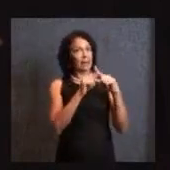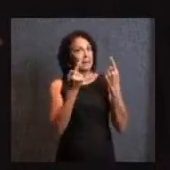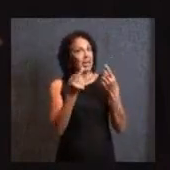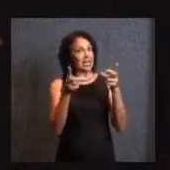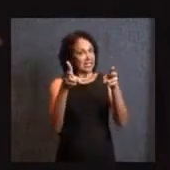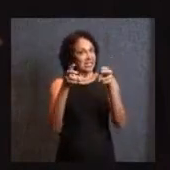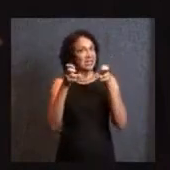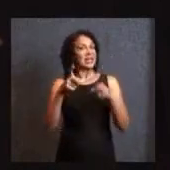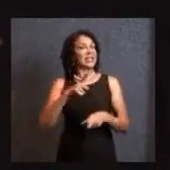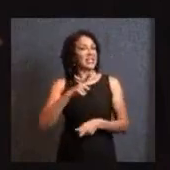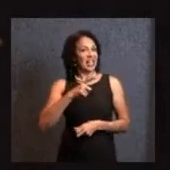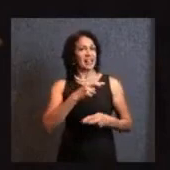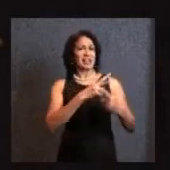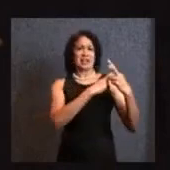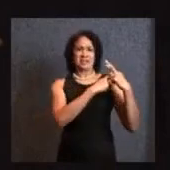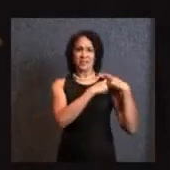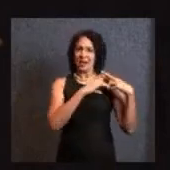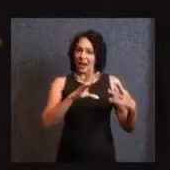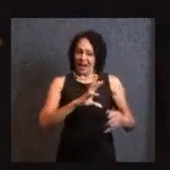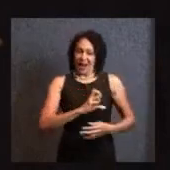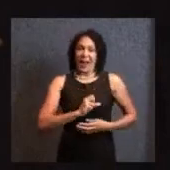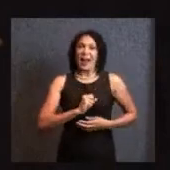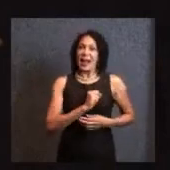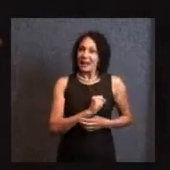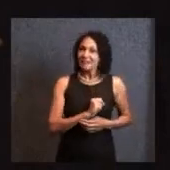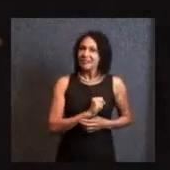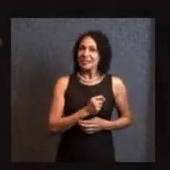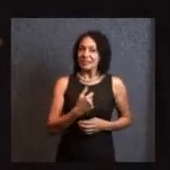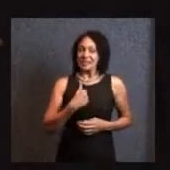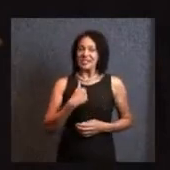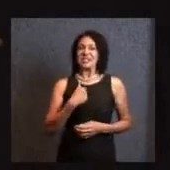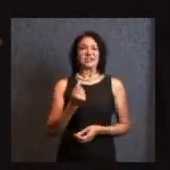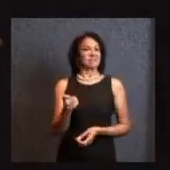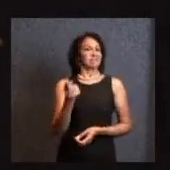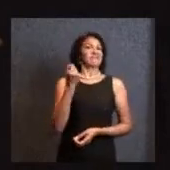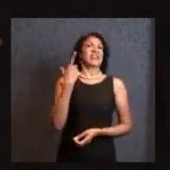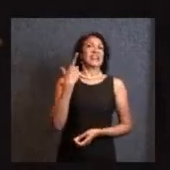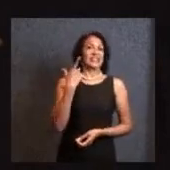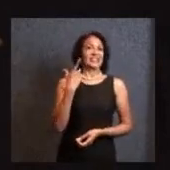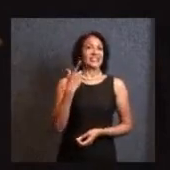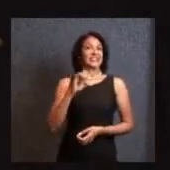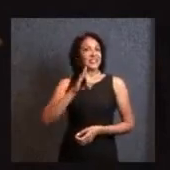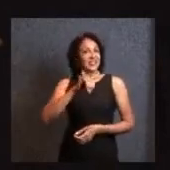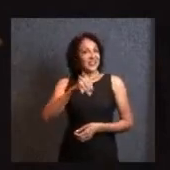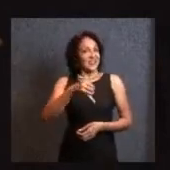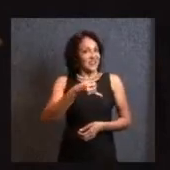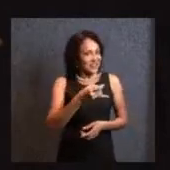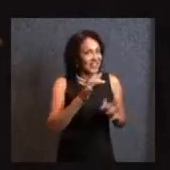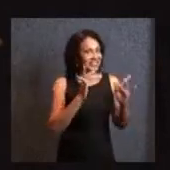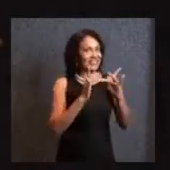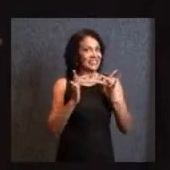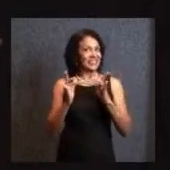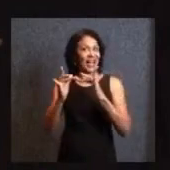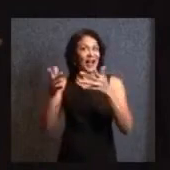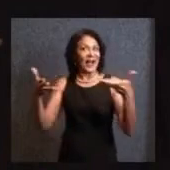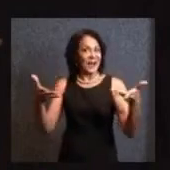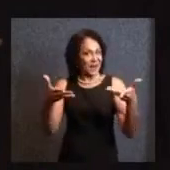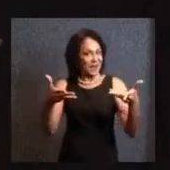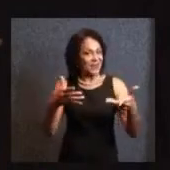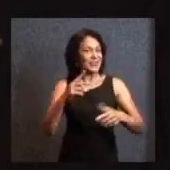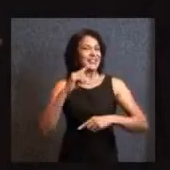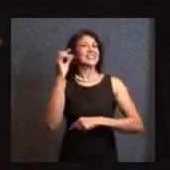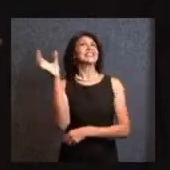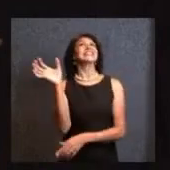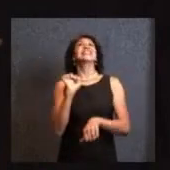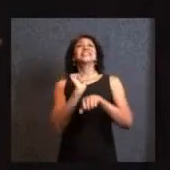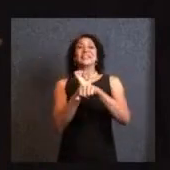cada vez mais com esta rede. E eu não tenho dúvida que quando nós tivermos a oportunidade, que não vai ser hoje, mas eu espero que